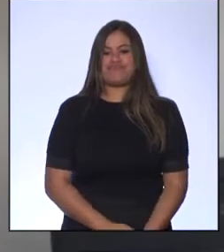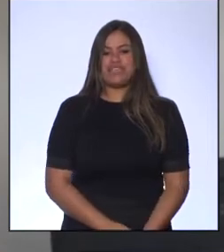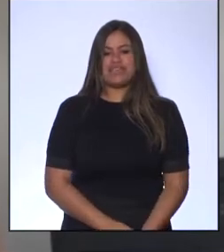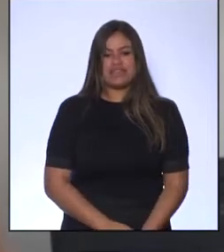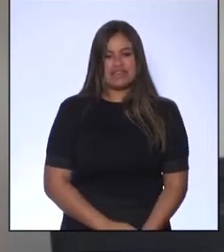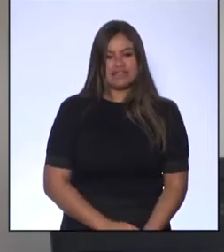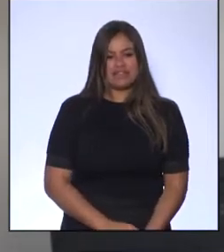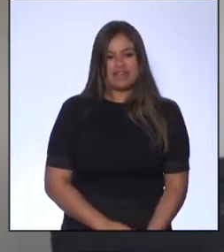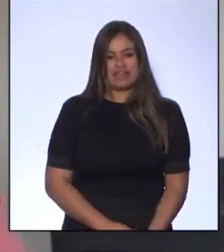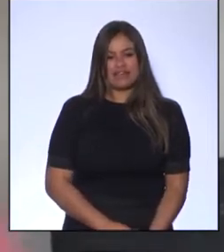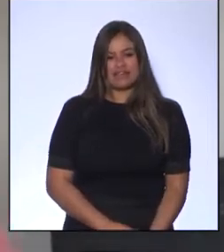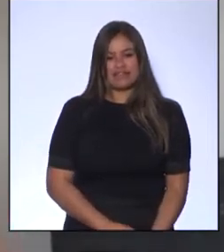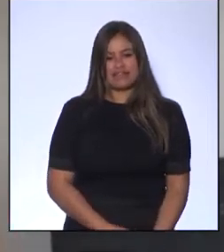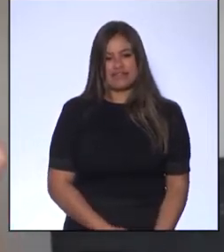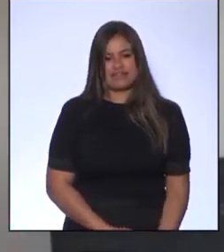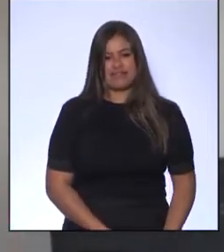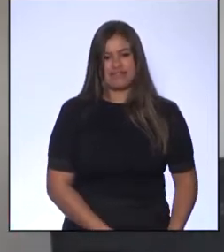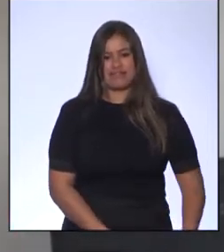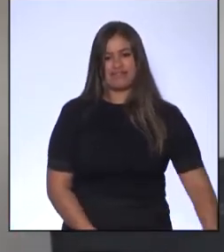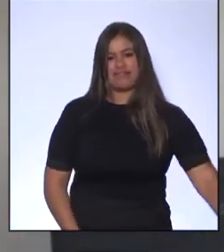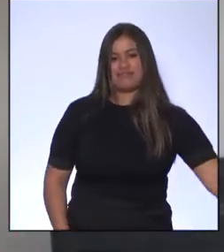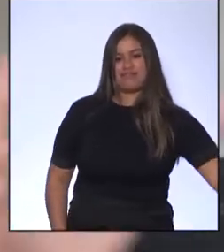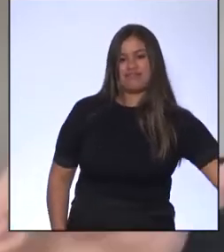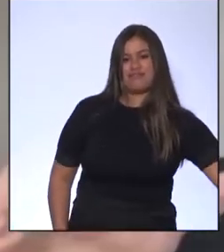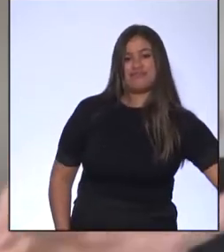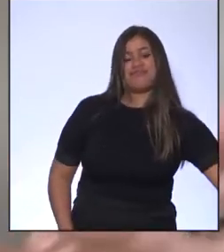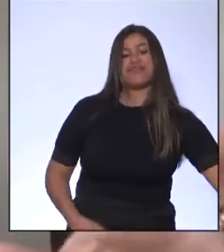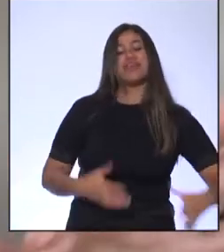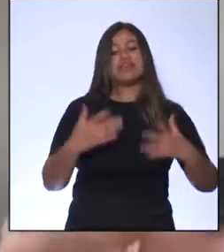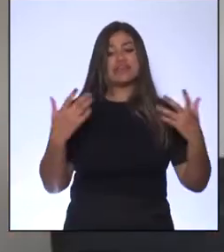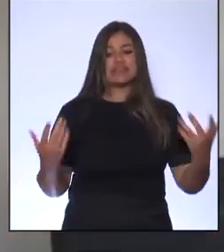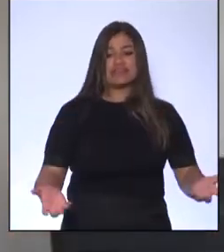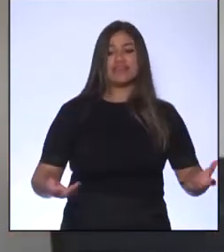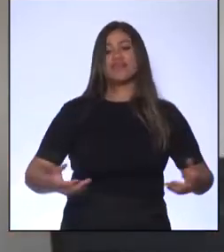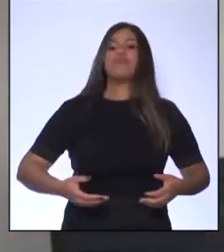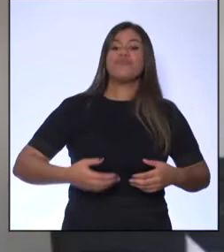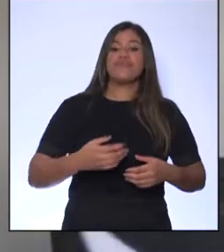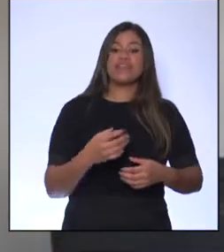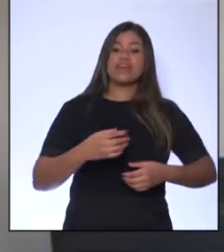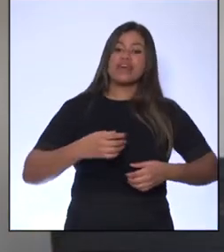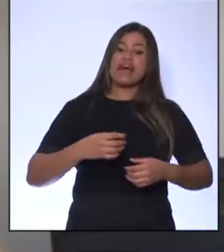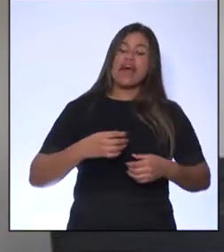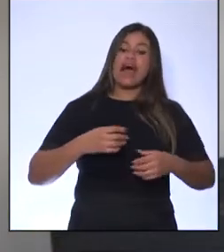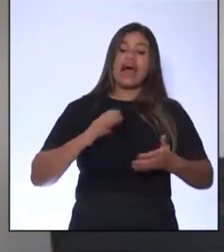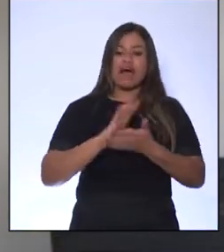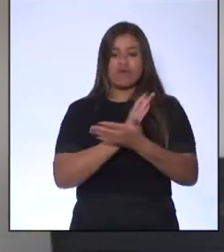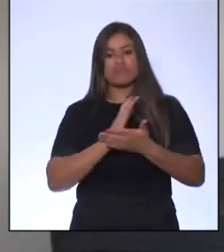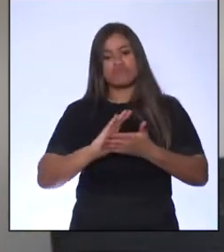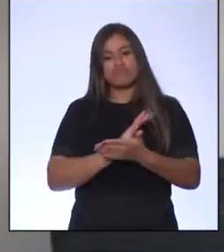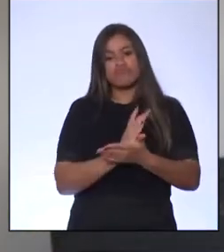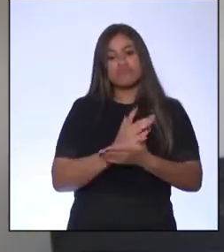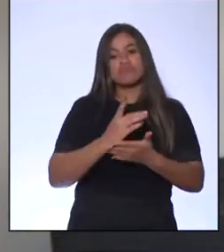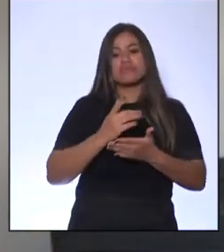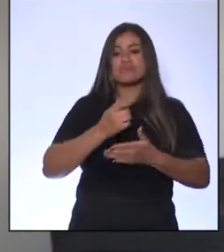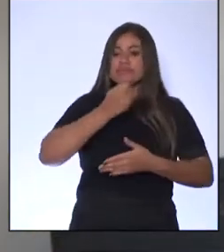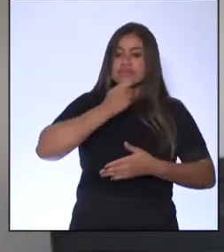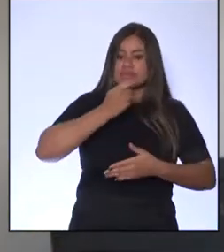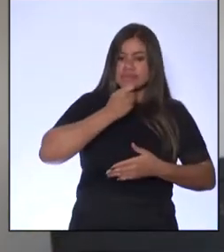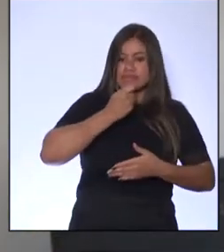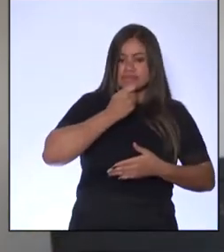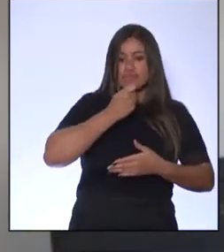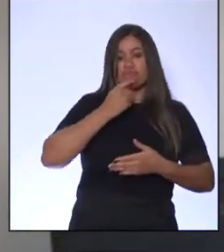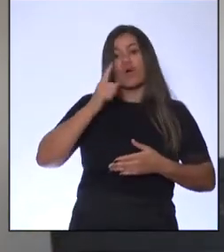No nosso primeiro programa, só para contextualizar um pouco você e quem não estava aqui no primeiro dia, a Viviane Sena fez uma